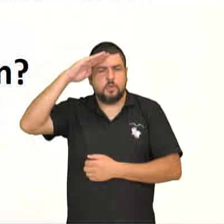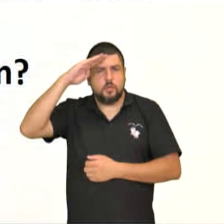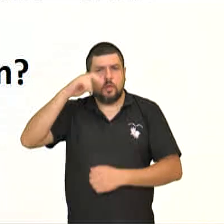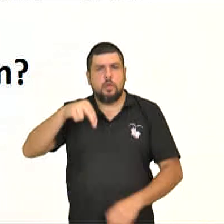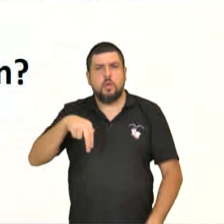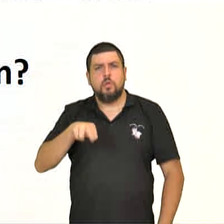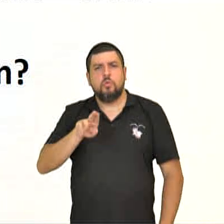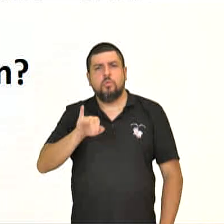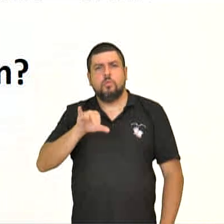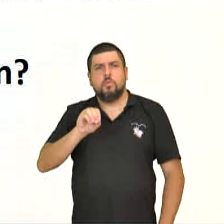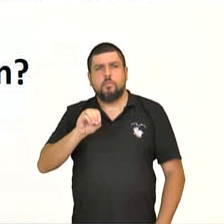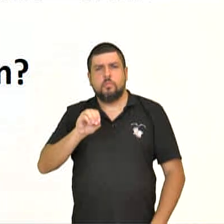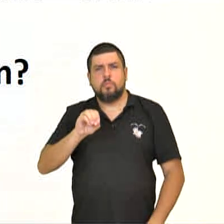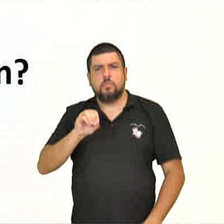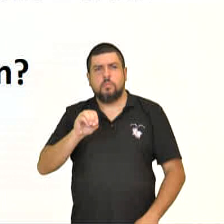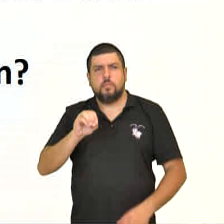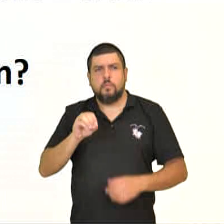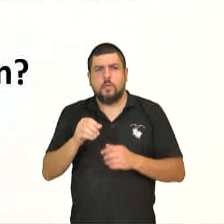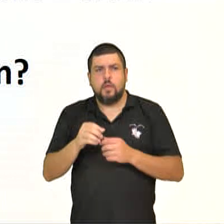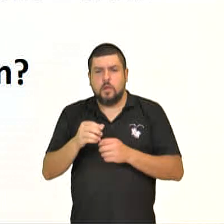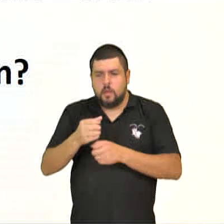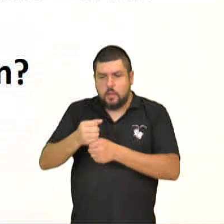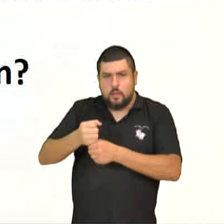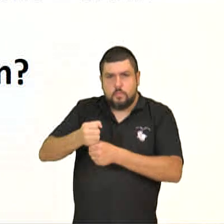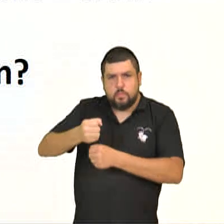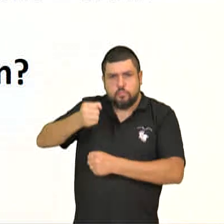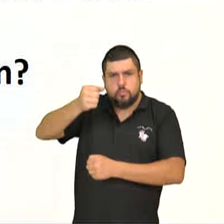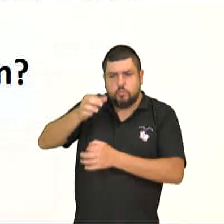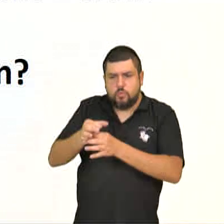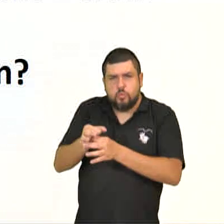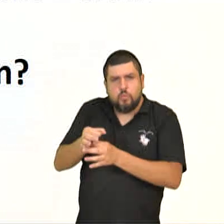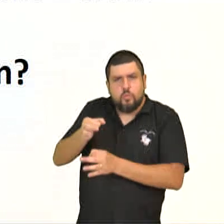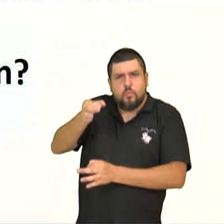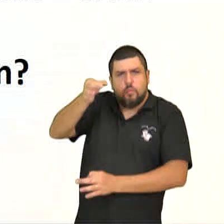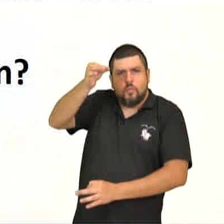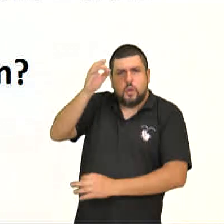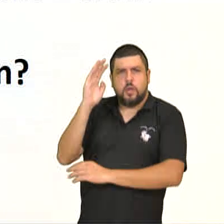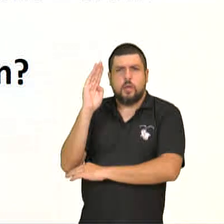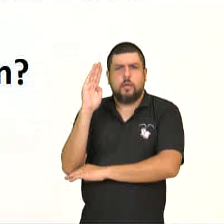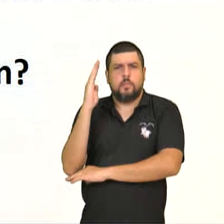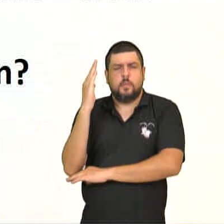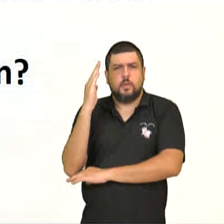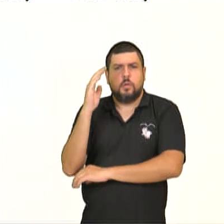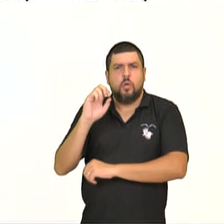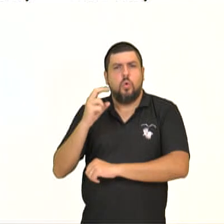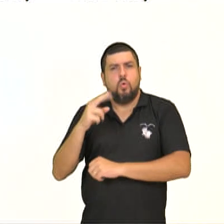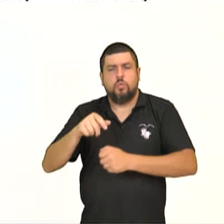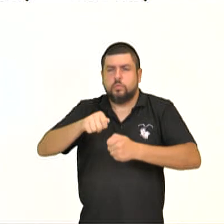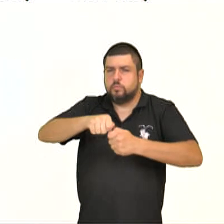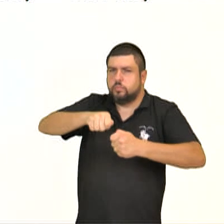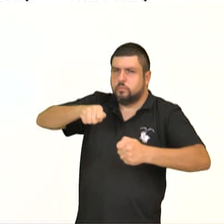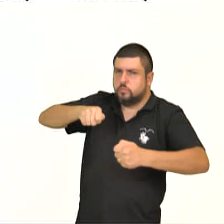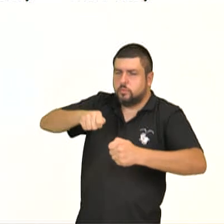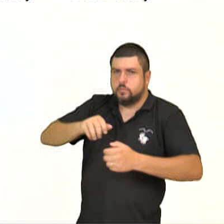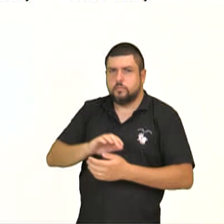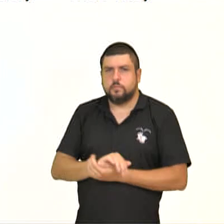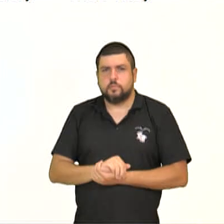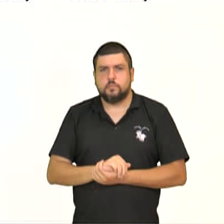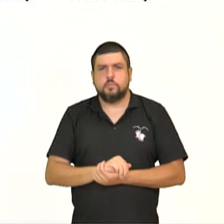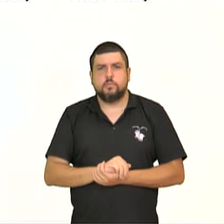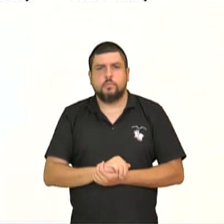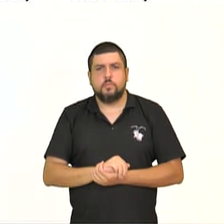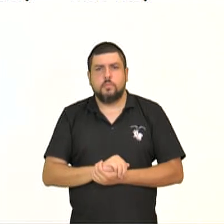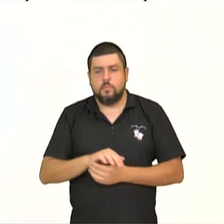uma lança até na mão, né? Ou é um arco, pode ser até um arco. O exército